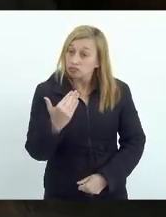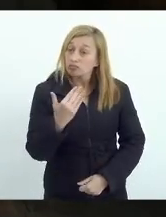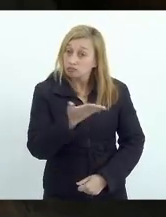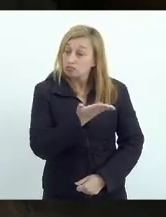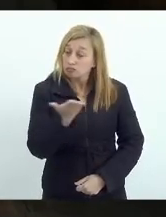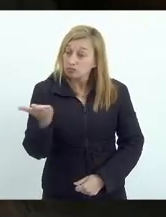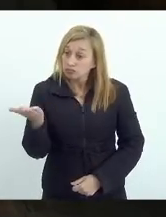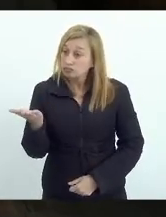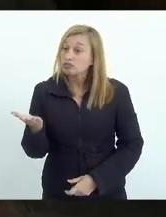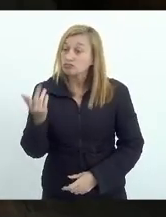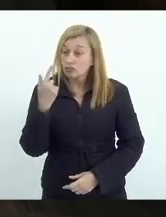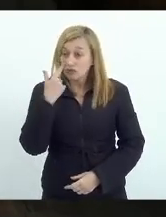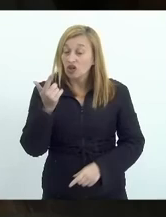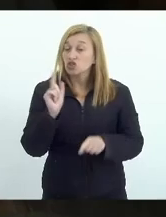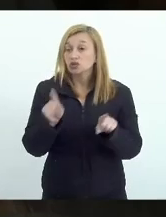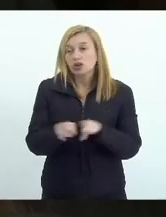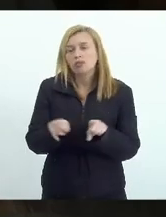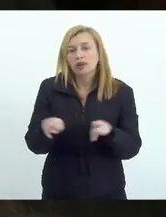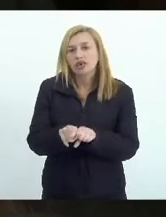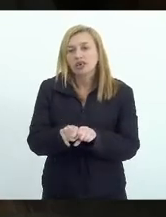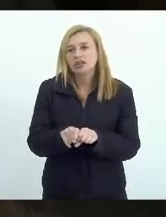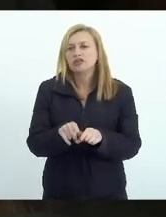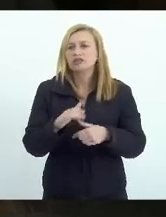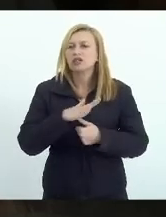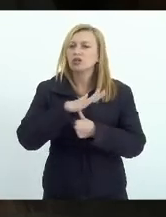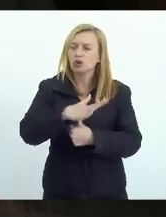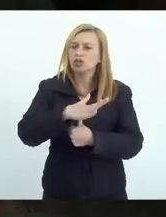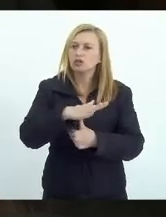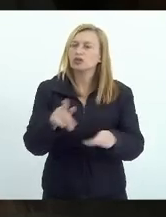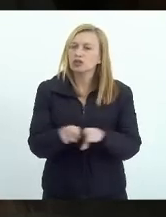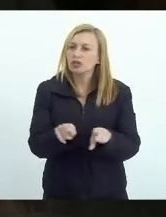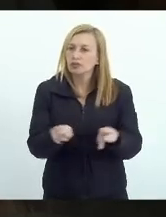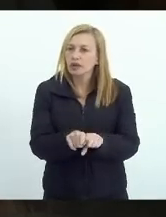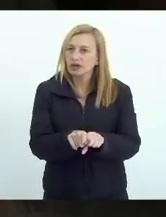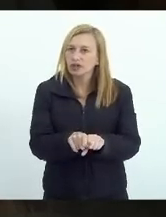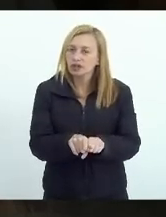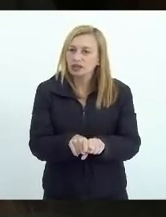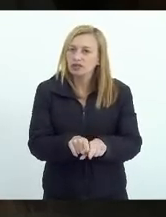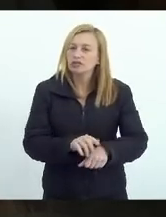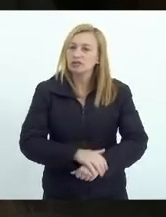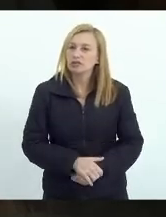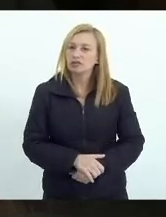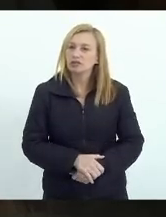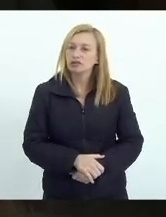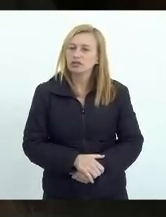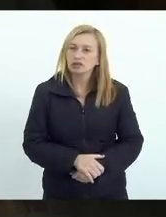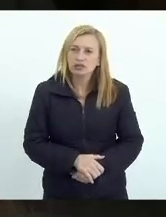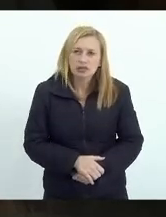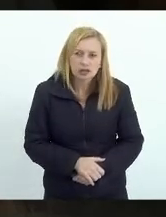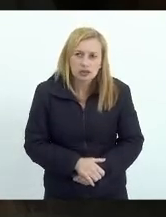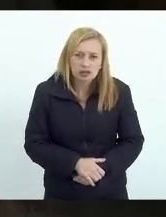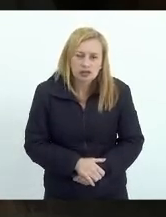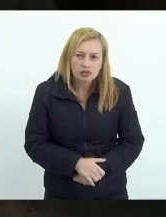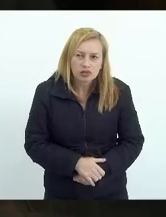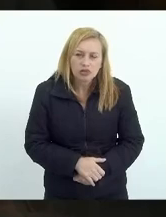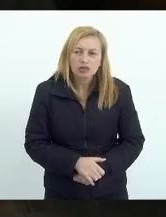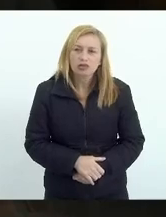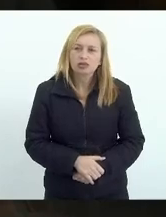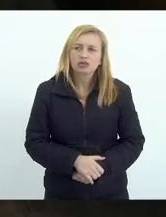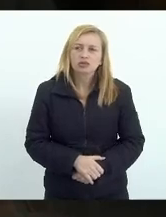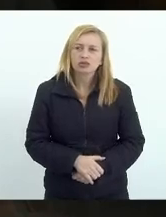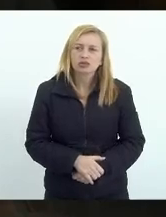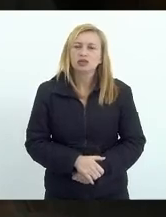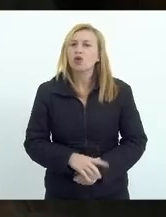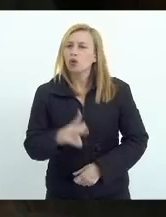que outros assistam, e dizer também ao reitor Raul Palácio, a reitora Luanda Moraes, o